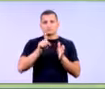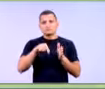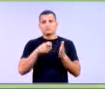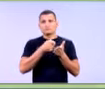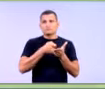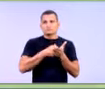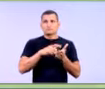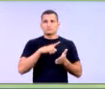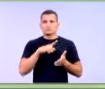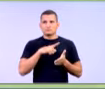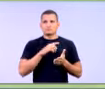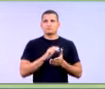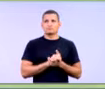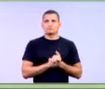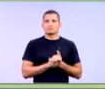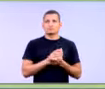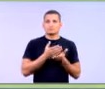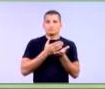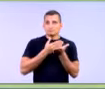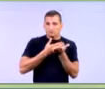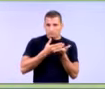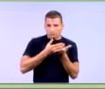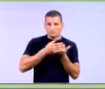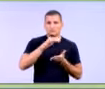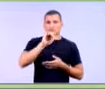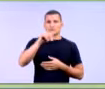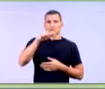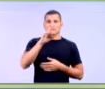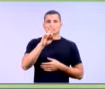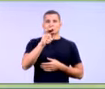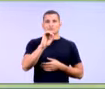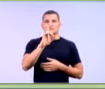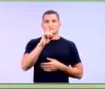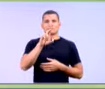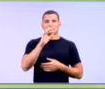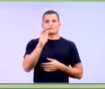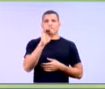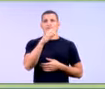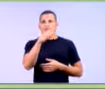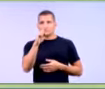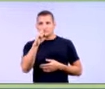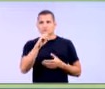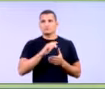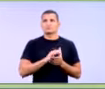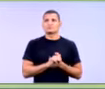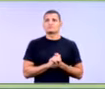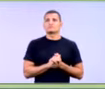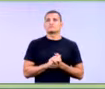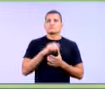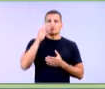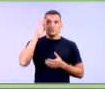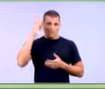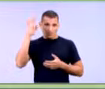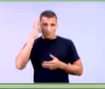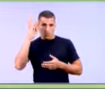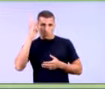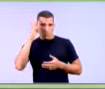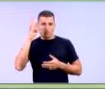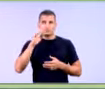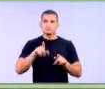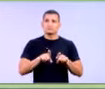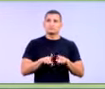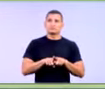vocês fazerem a introdução, o referencial teórico ou o embasamento teórico. É a mesma